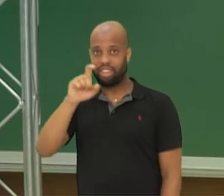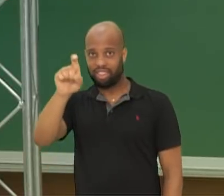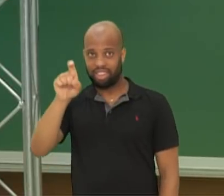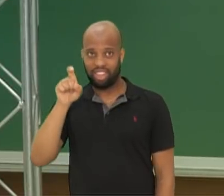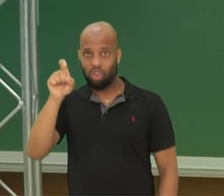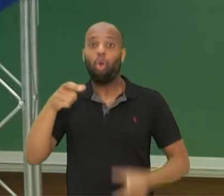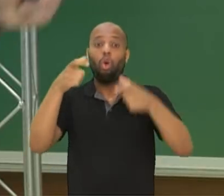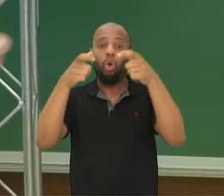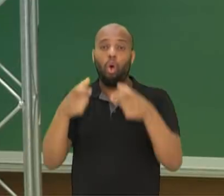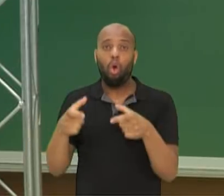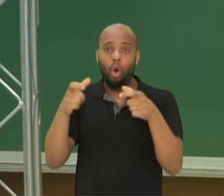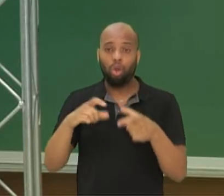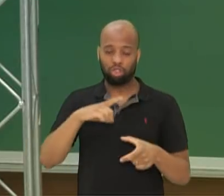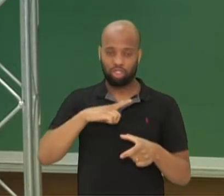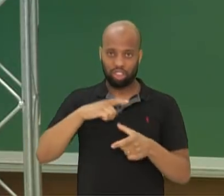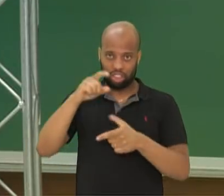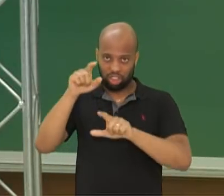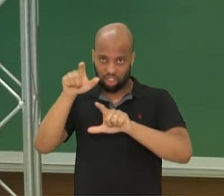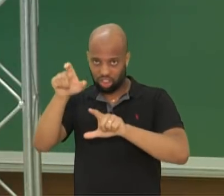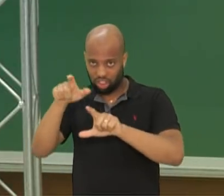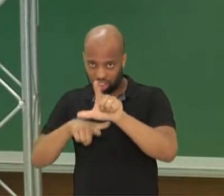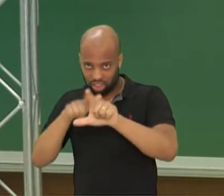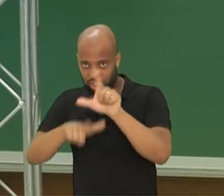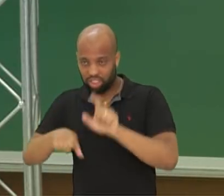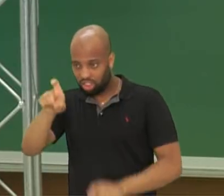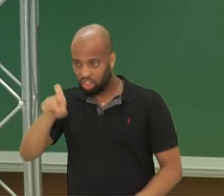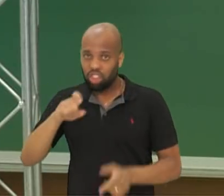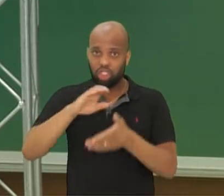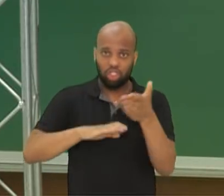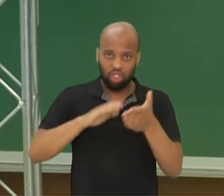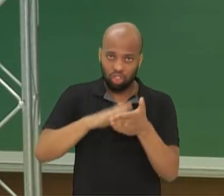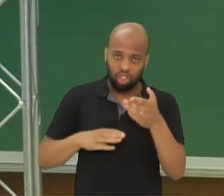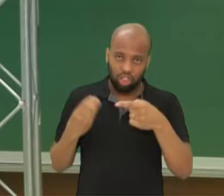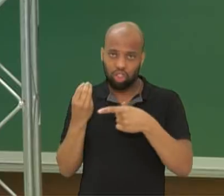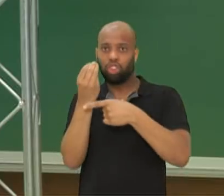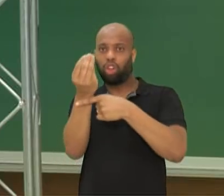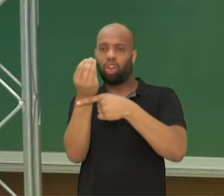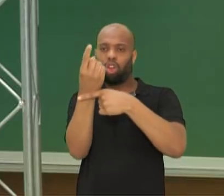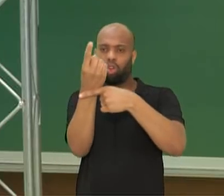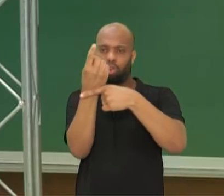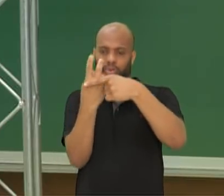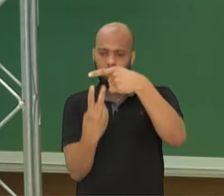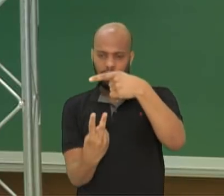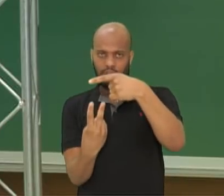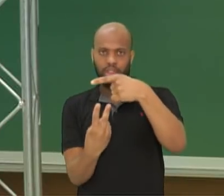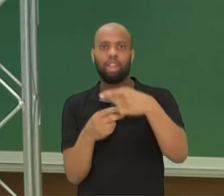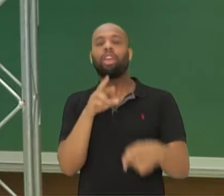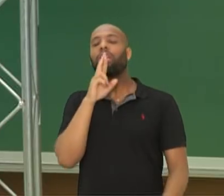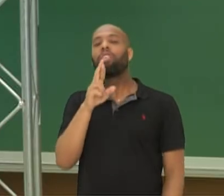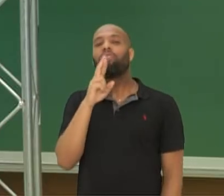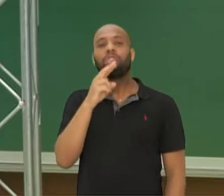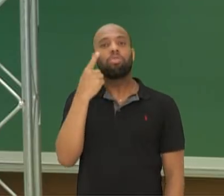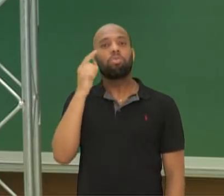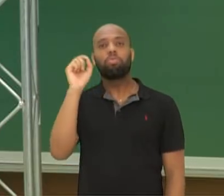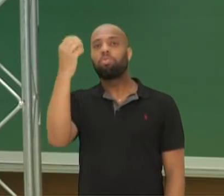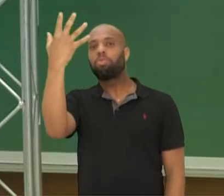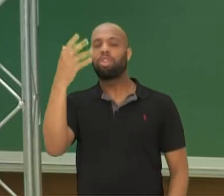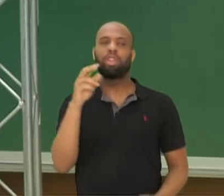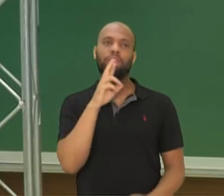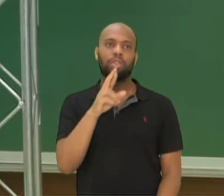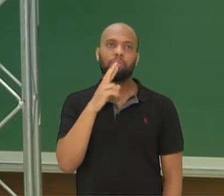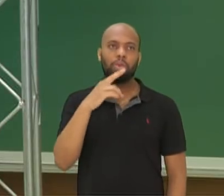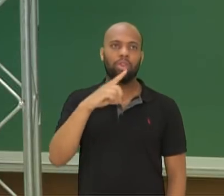por meio, substituir o x por meio e calcular o valor da função quando esse x vale meio. Então,